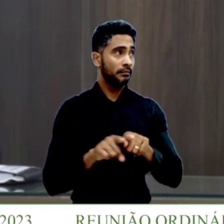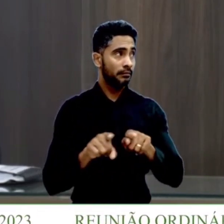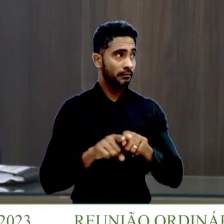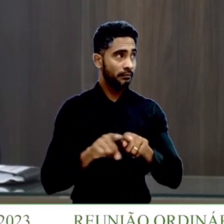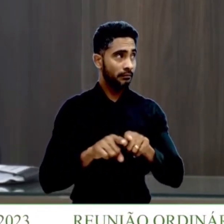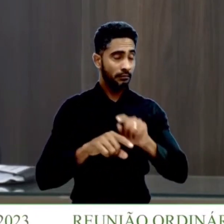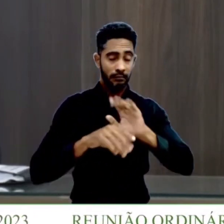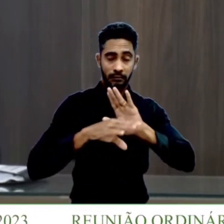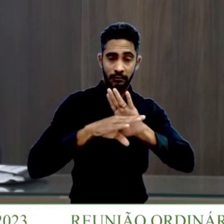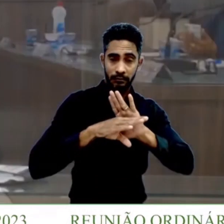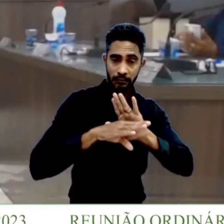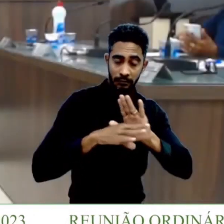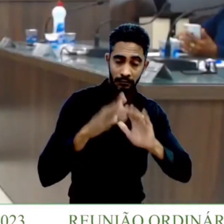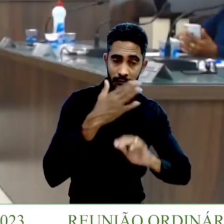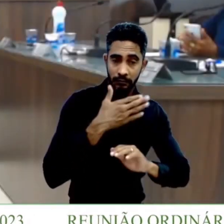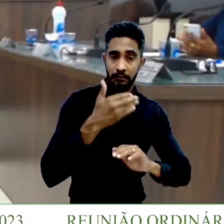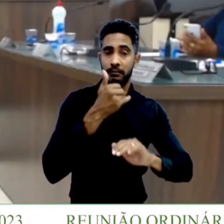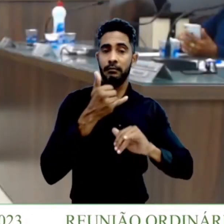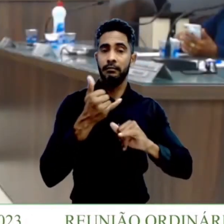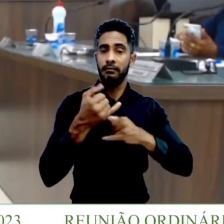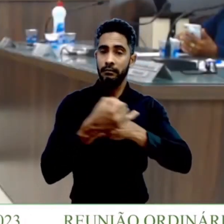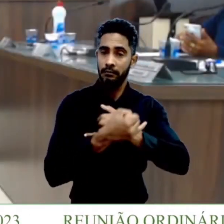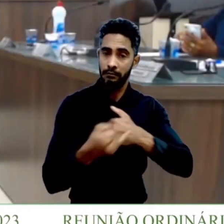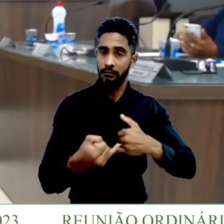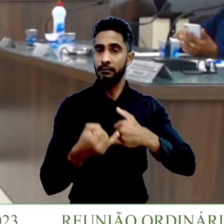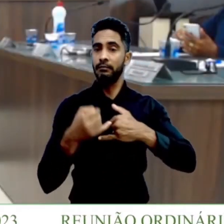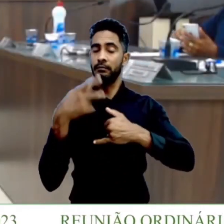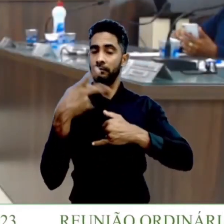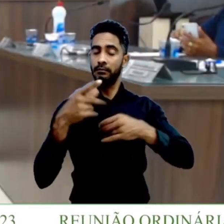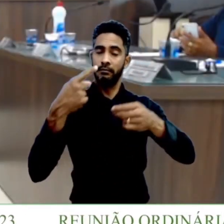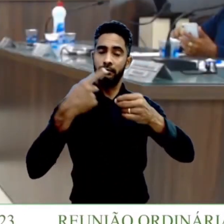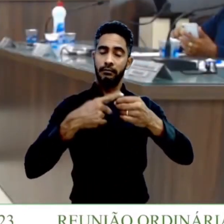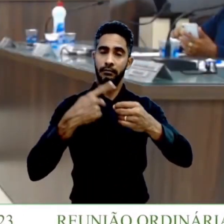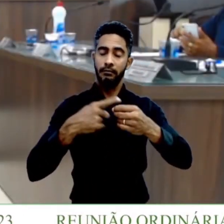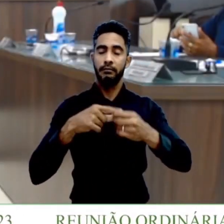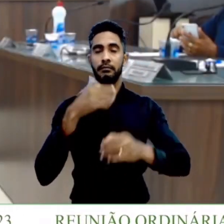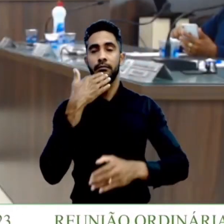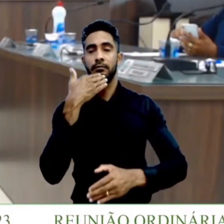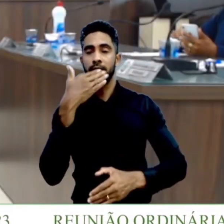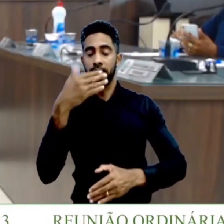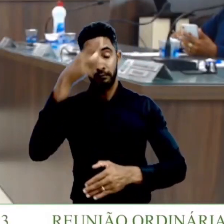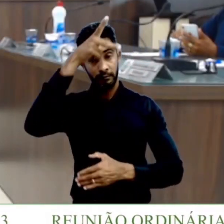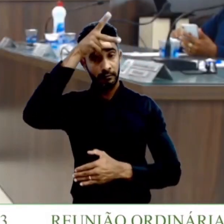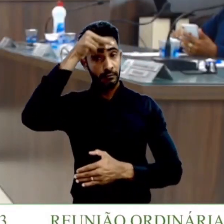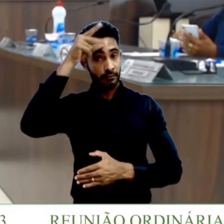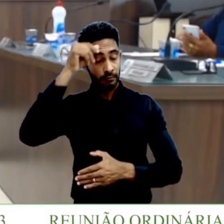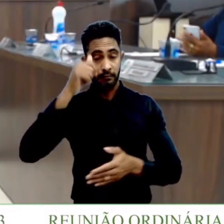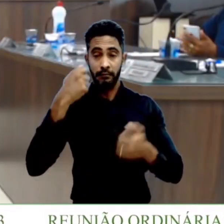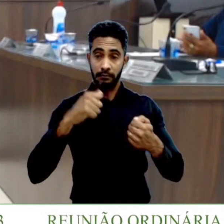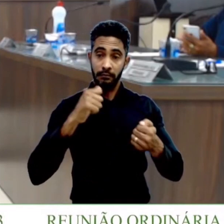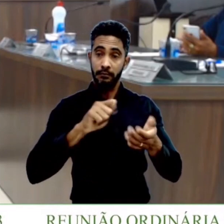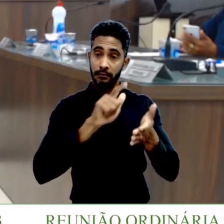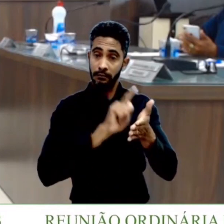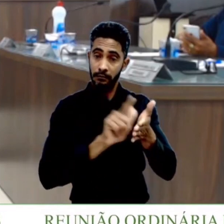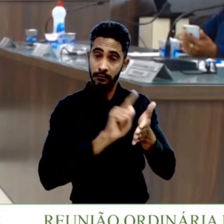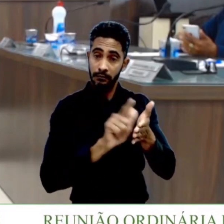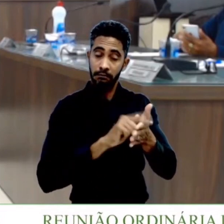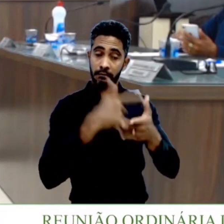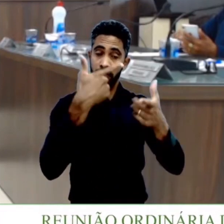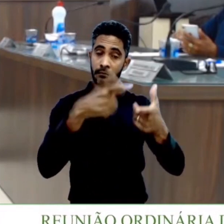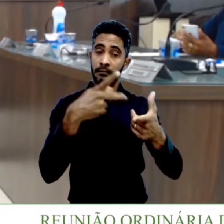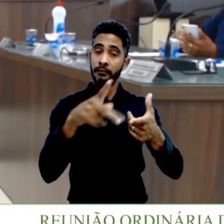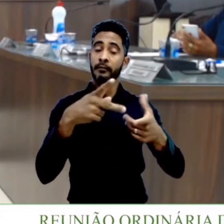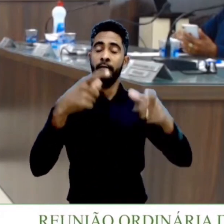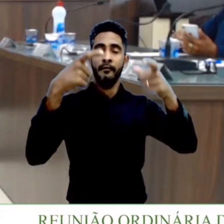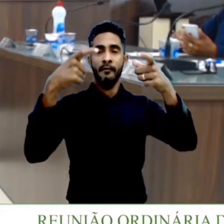de contribuir para uma melhor infraestrutura e bem-estar dos munícipes, solicito do senhor prefeito as providências que se fizerem